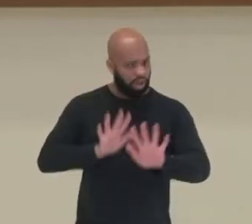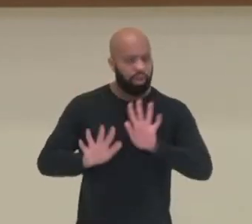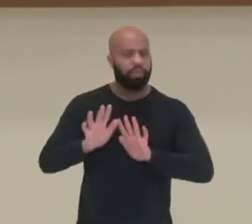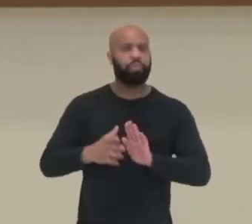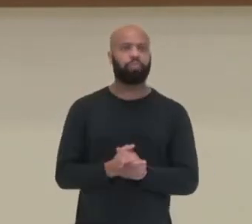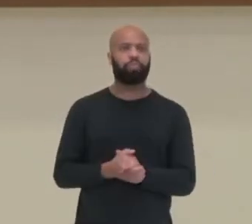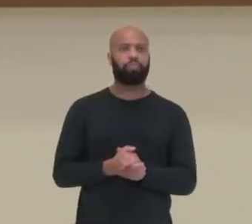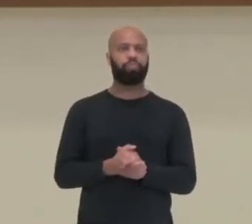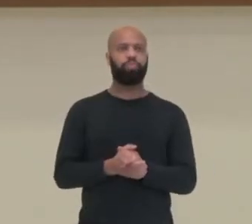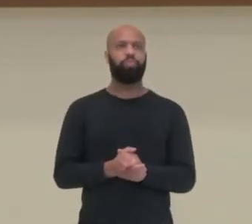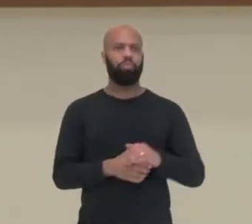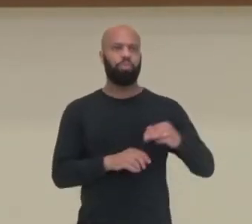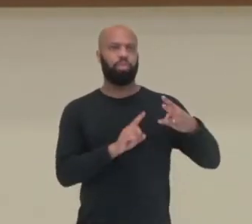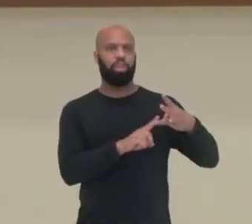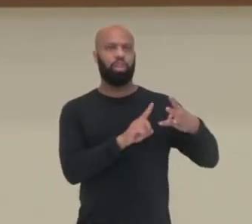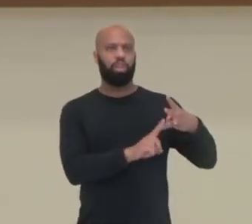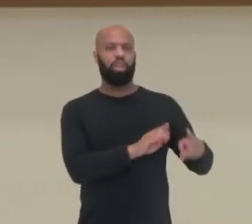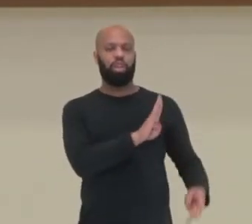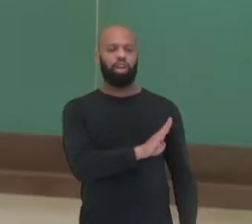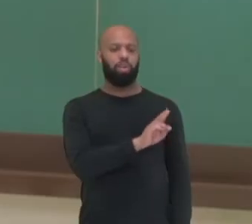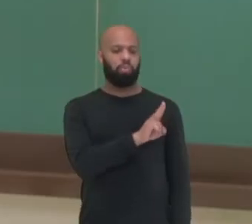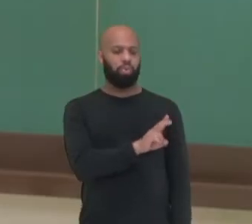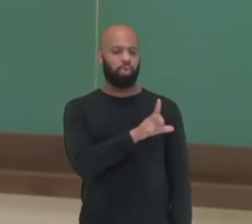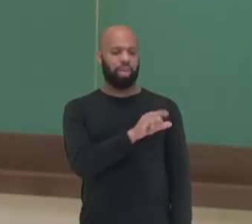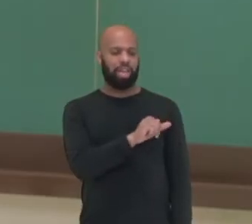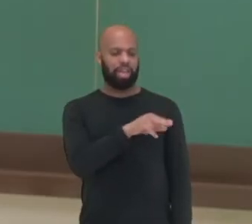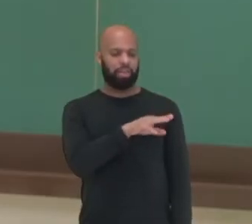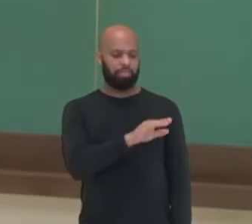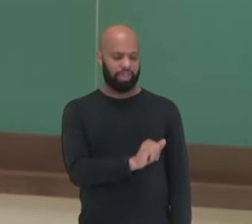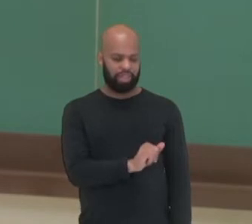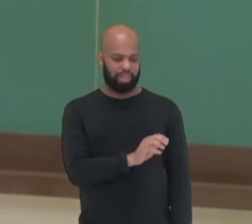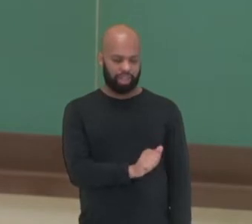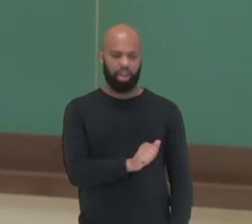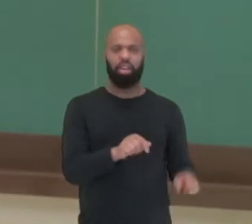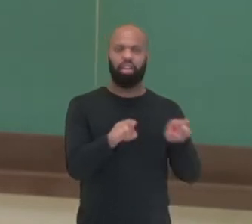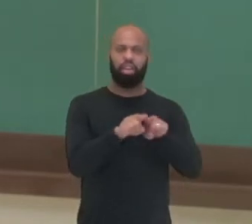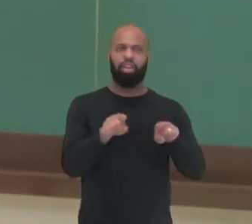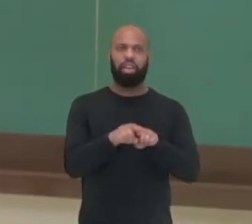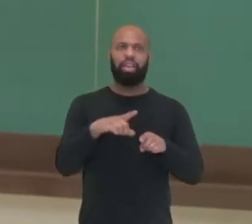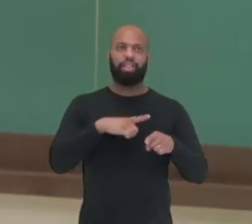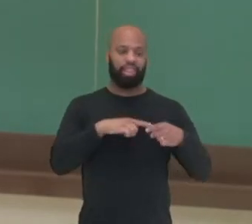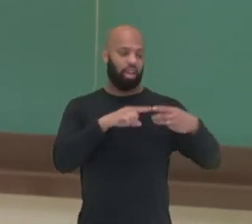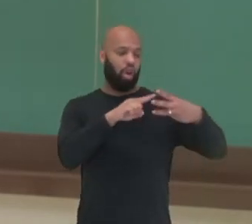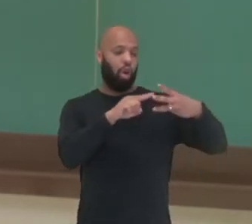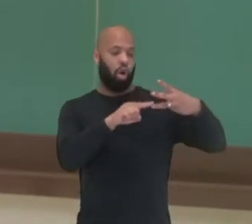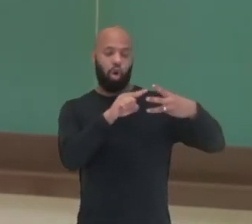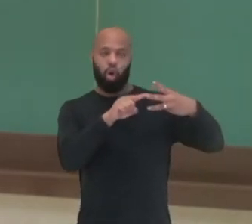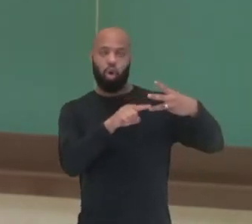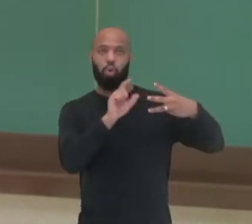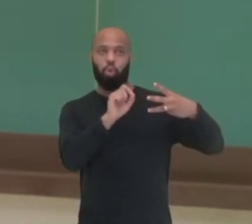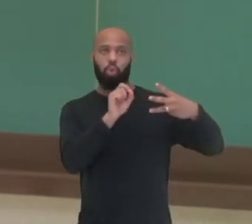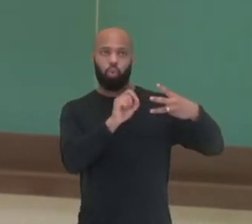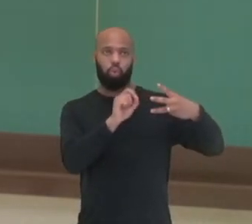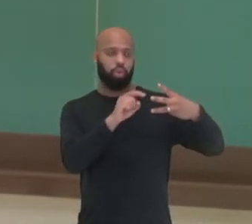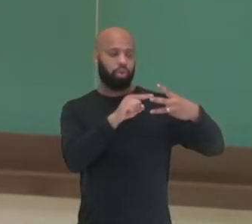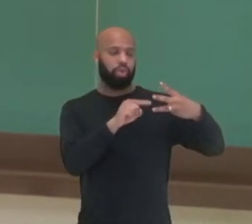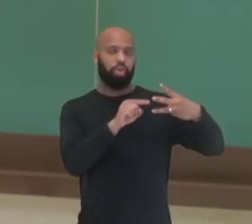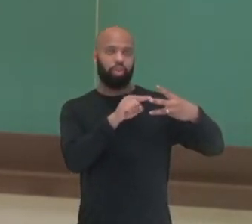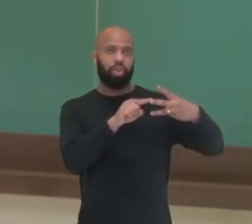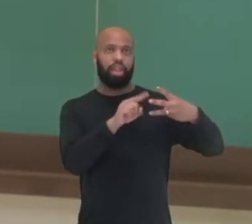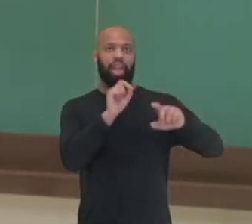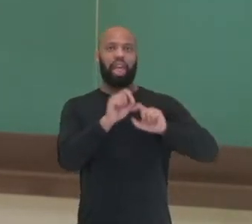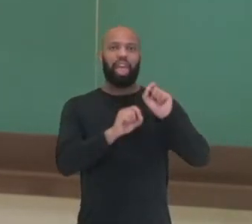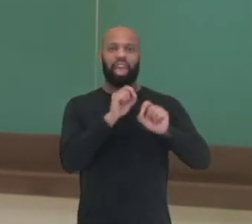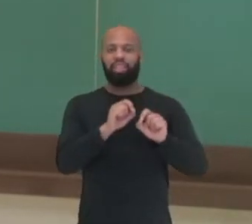A bulimia, que é o transtorno alimentar grave, então a gente tem a anorexia e a bulimia, que é o